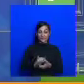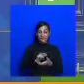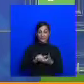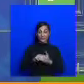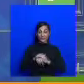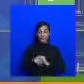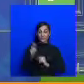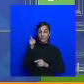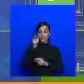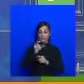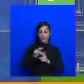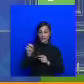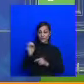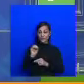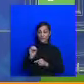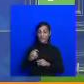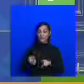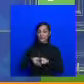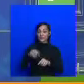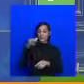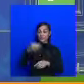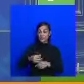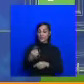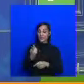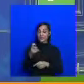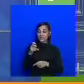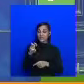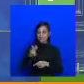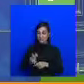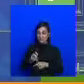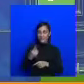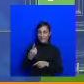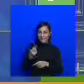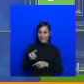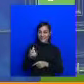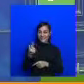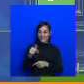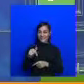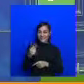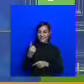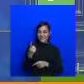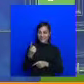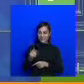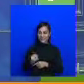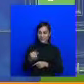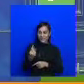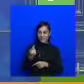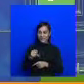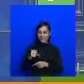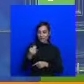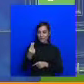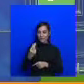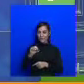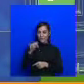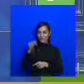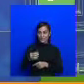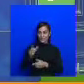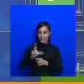Na Lotomania você ganha com 0 acerto, ganha também acertando 15, 16, 17, 18, 19 ou 20 números. Bola